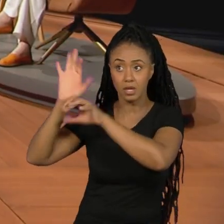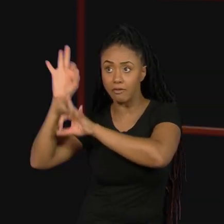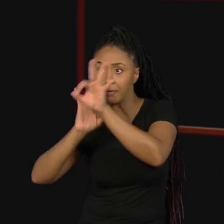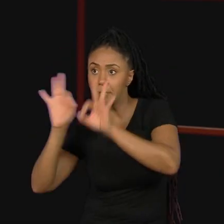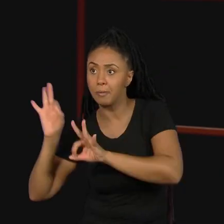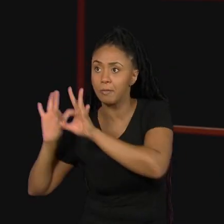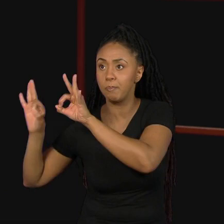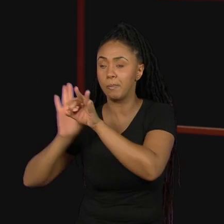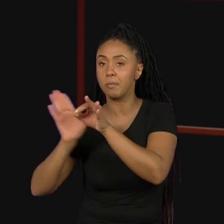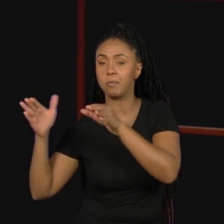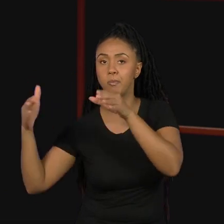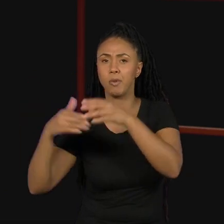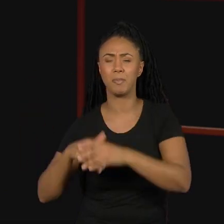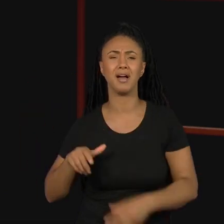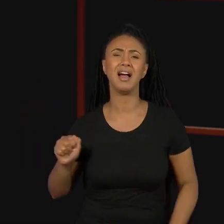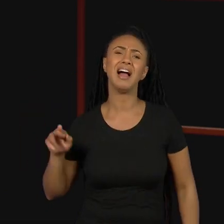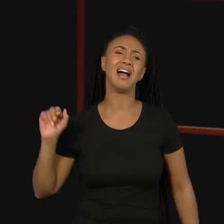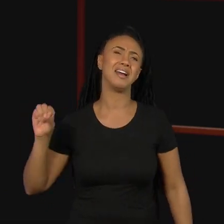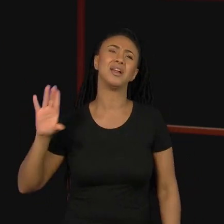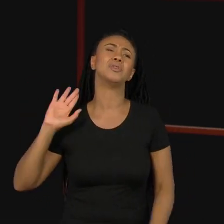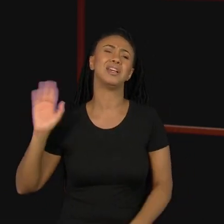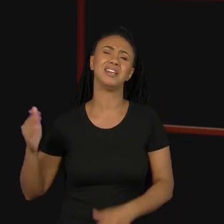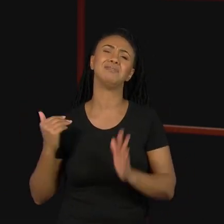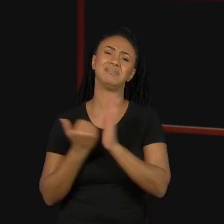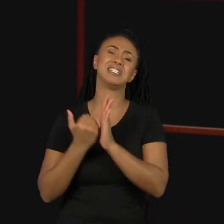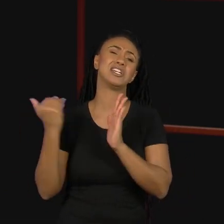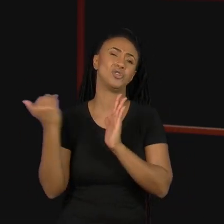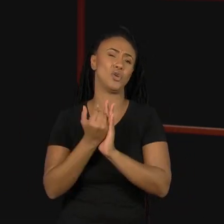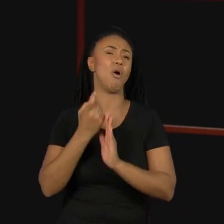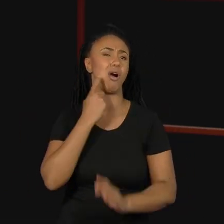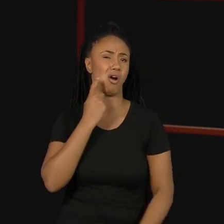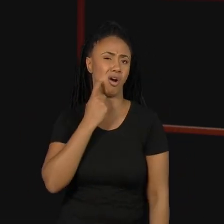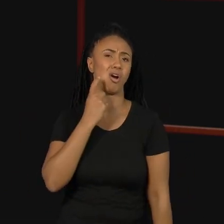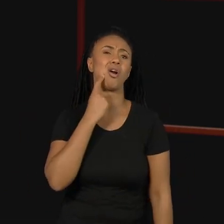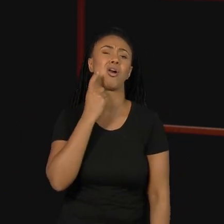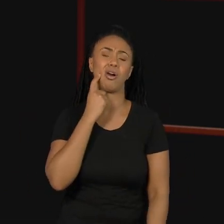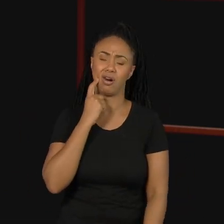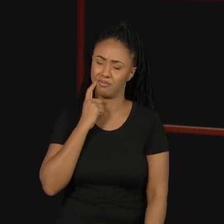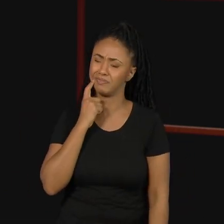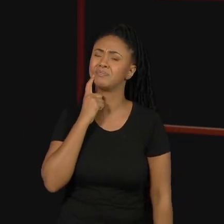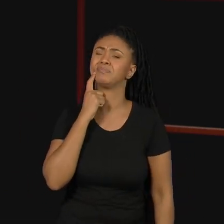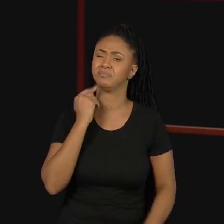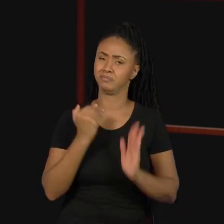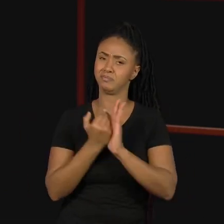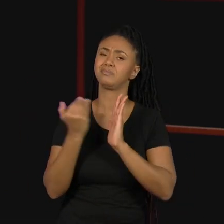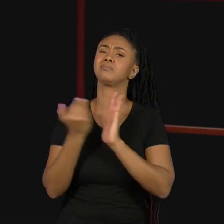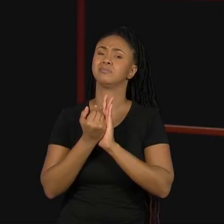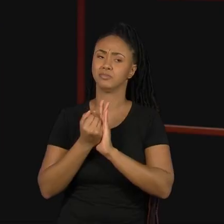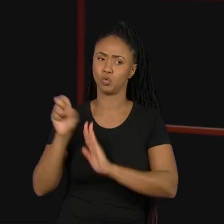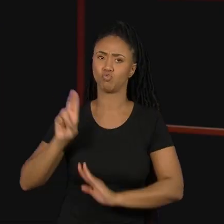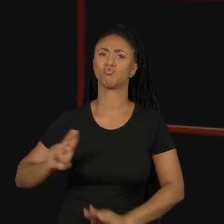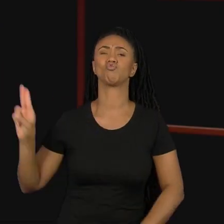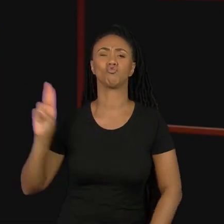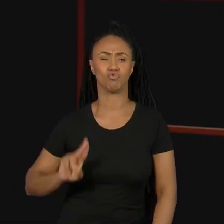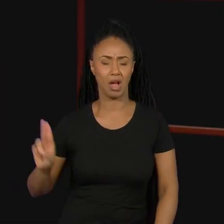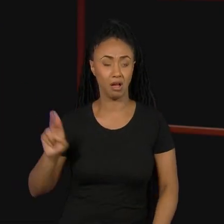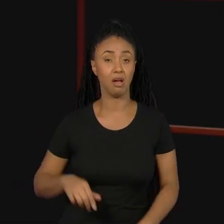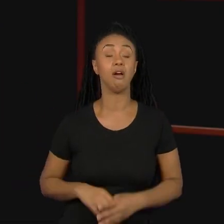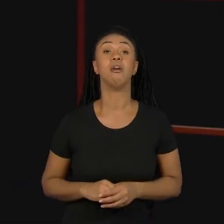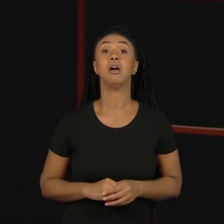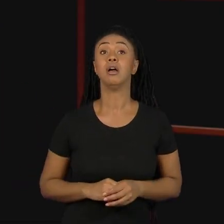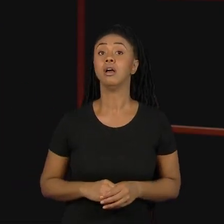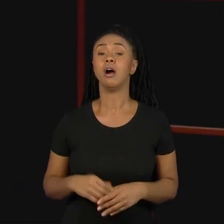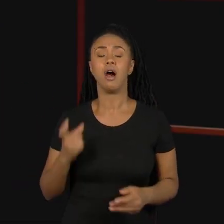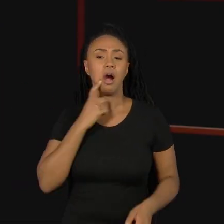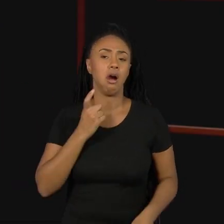Genial. Mas o Arnaldo ele exagerou muito, com astros, especialmente. Então, toda a vida, tudo mate no gosto, tudo tem